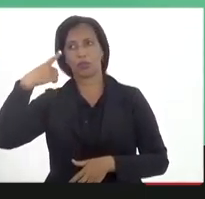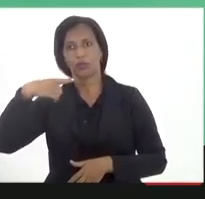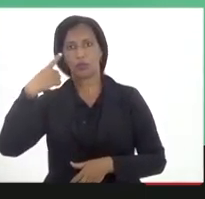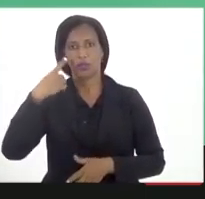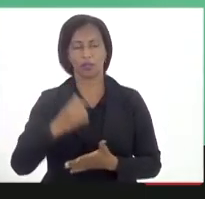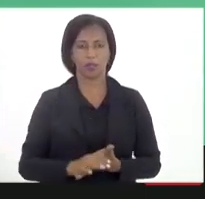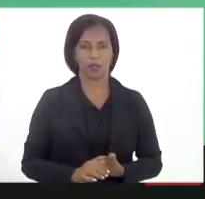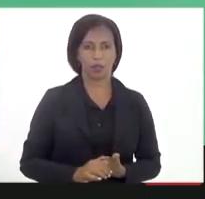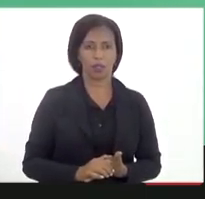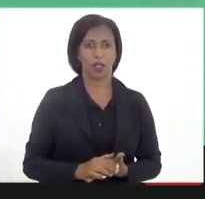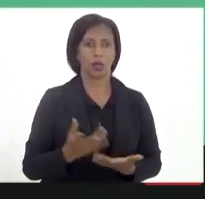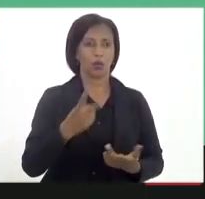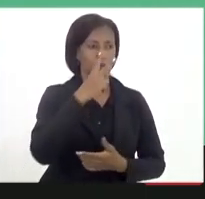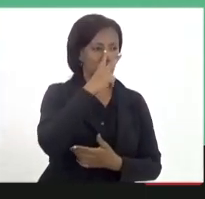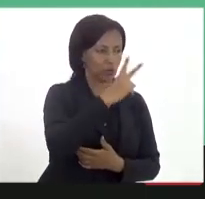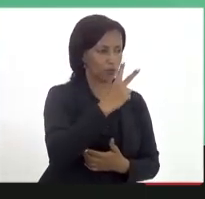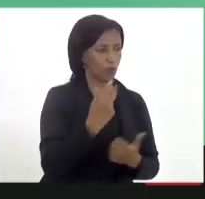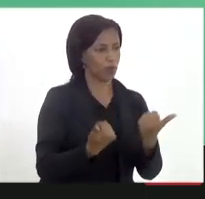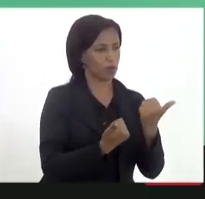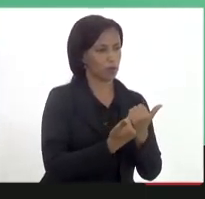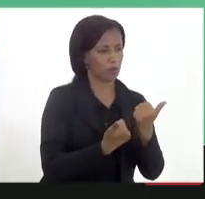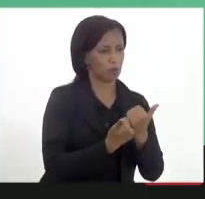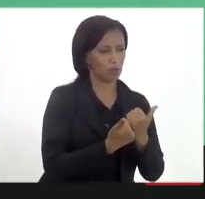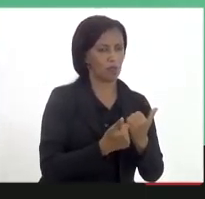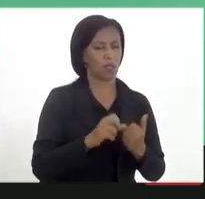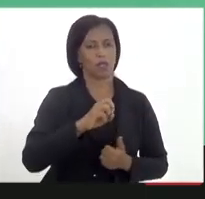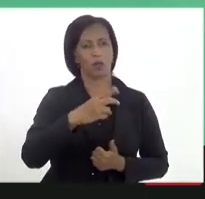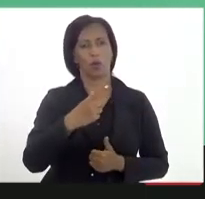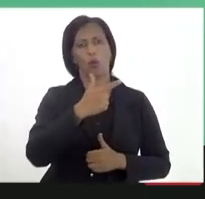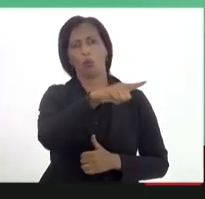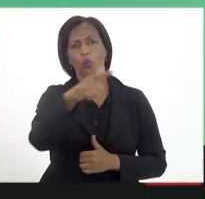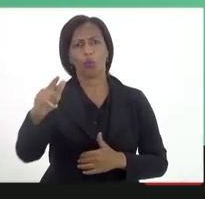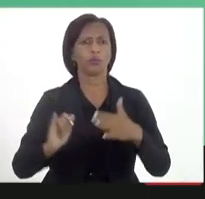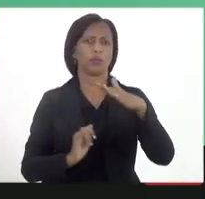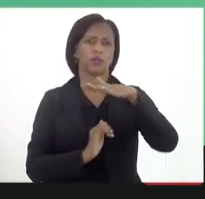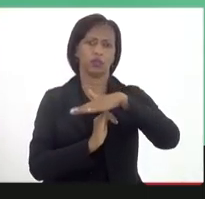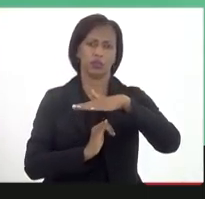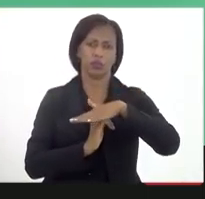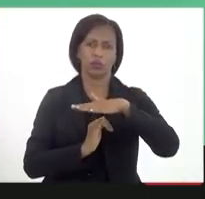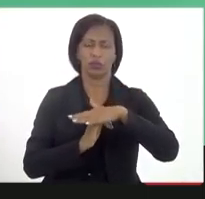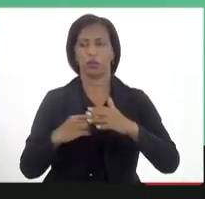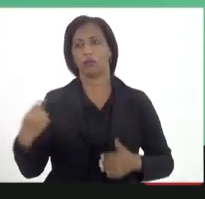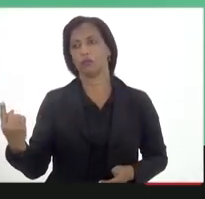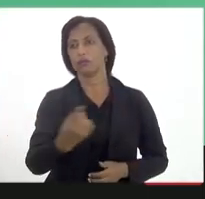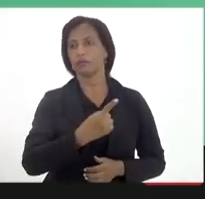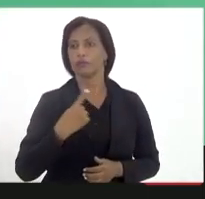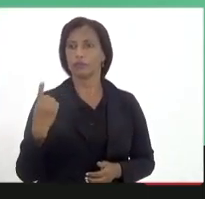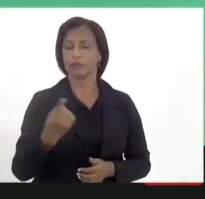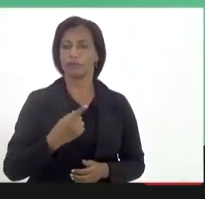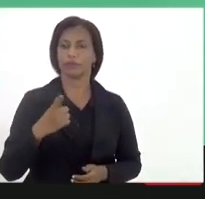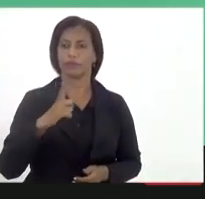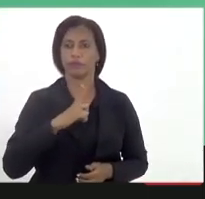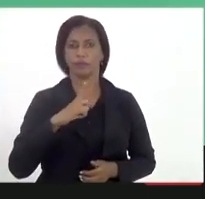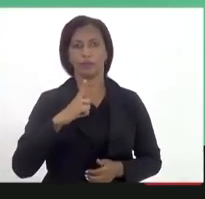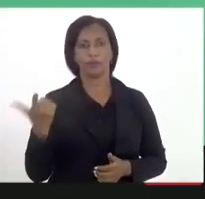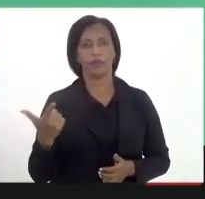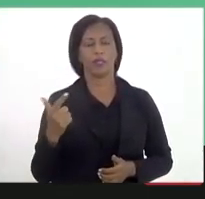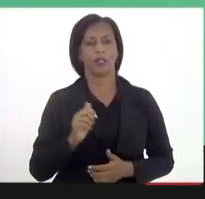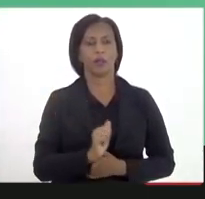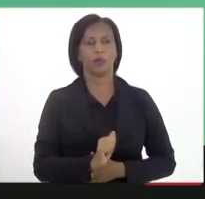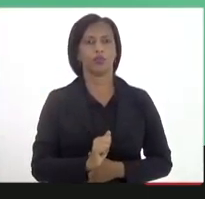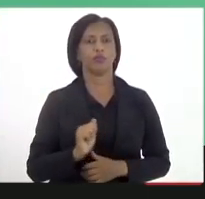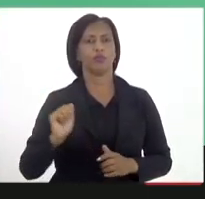contra as forças auxiliares de forças armadas e demais instituições nós promovemos vários eventos